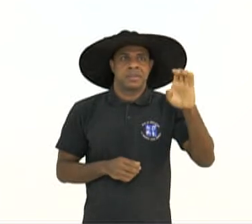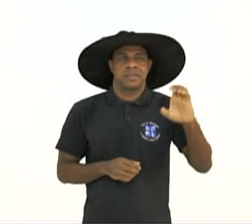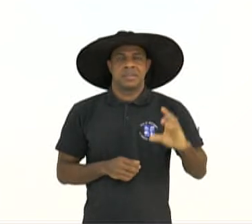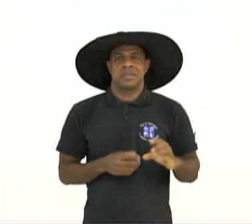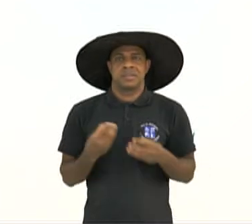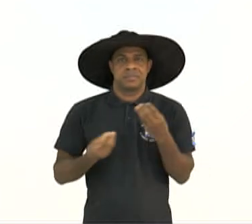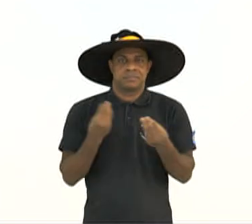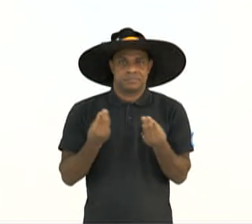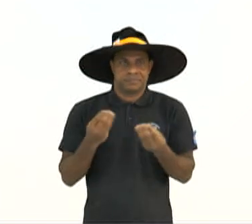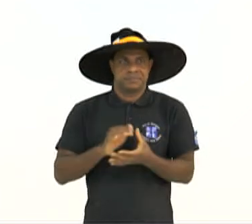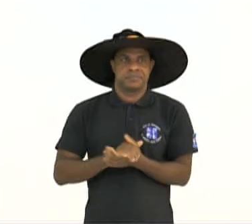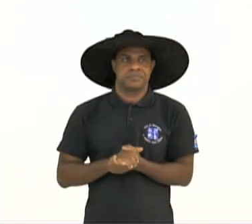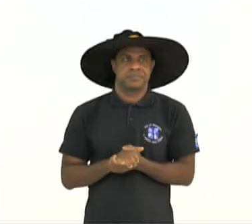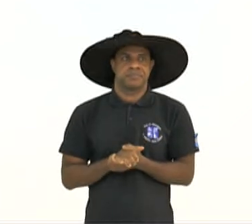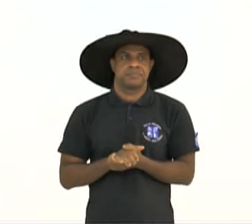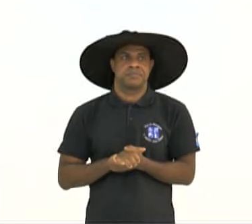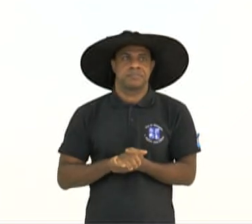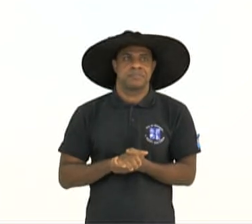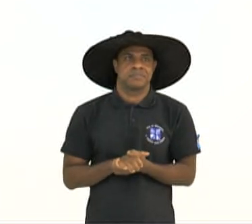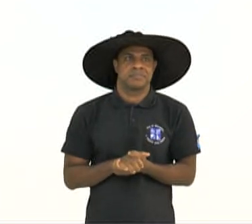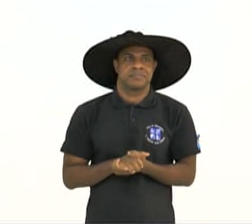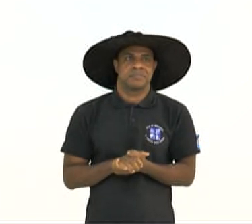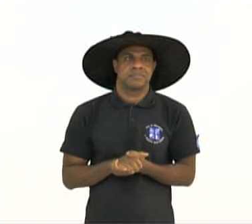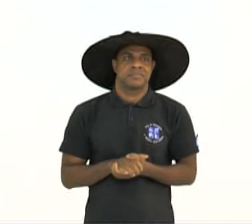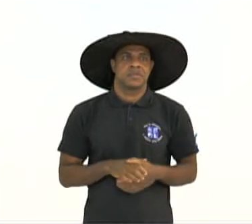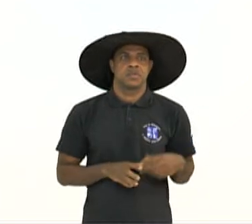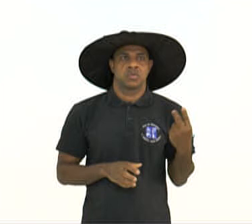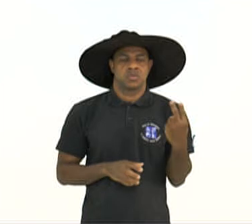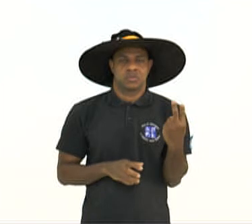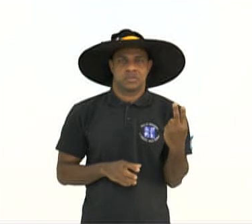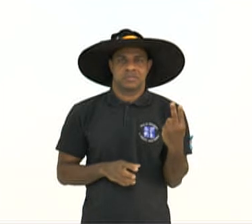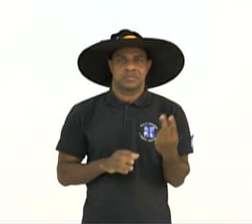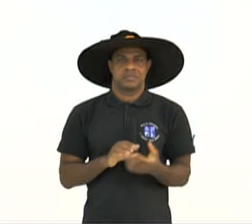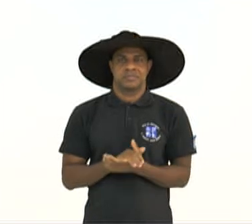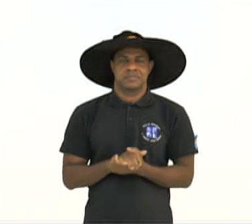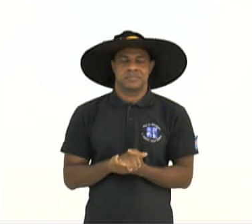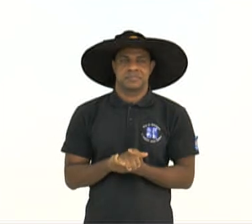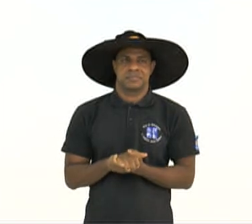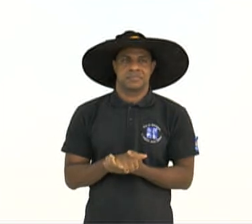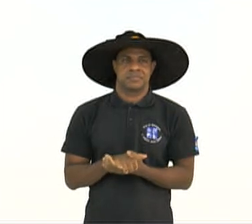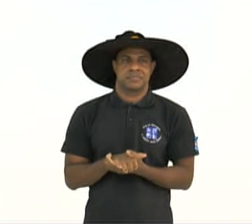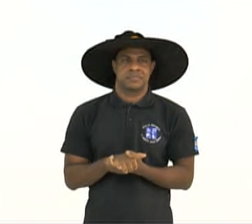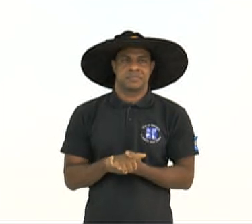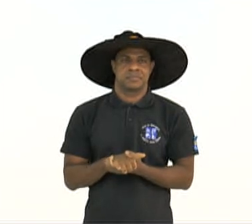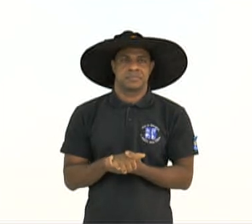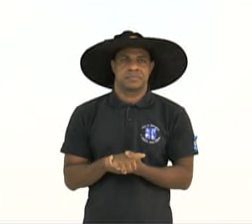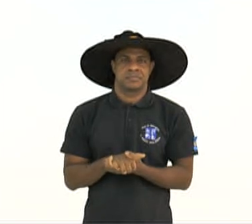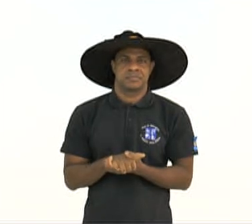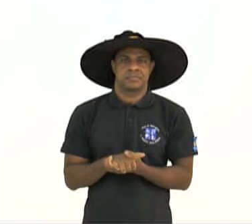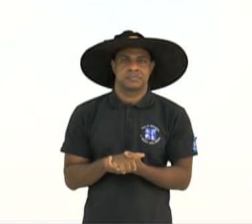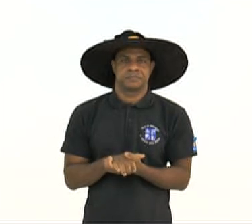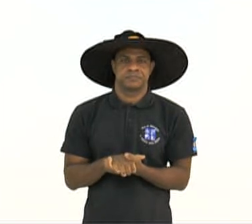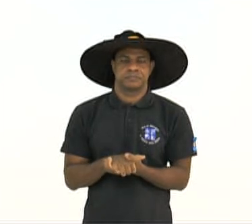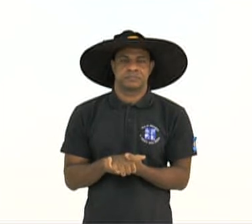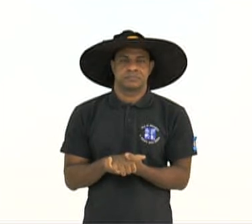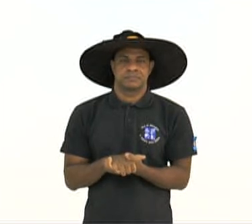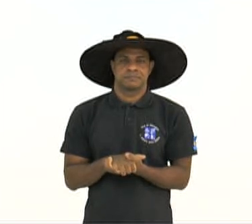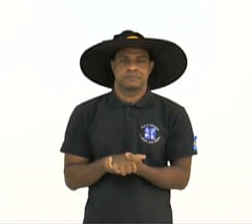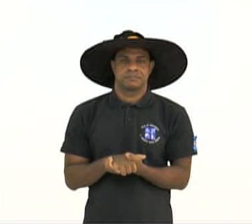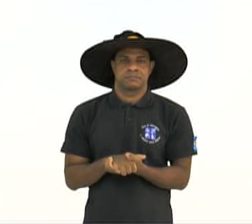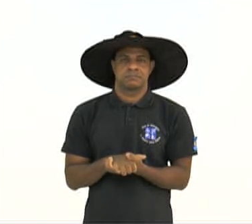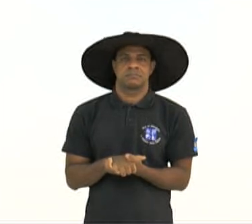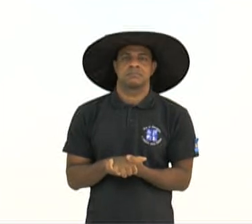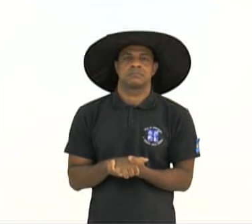summer anniversary. 2. Borrowing from European traditions, Americans began to dress up